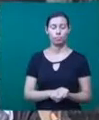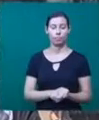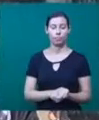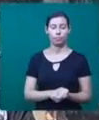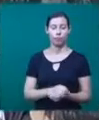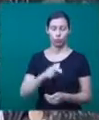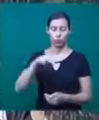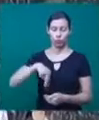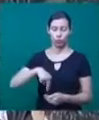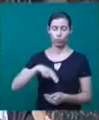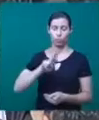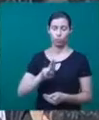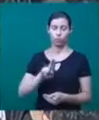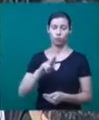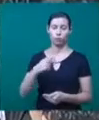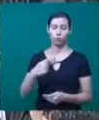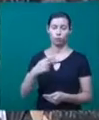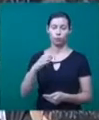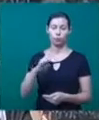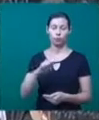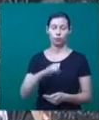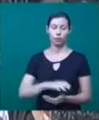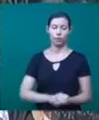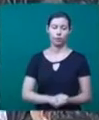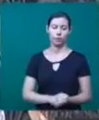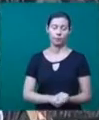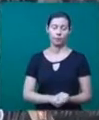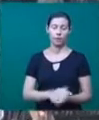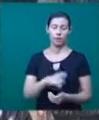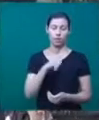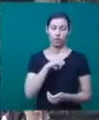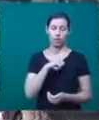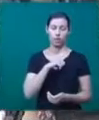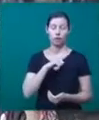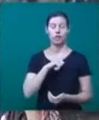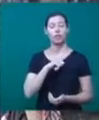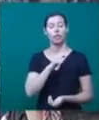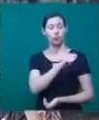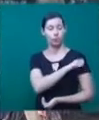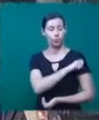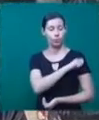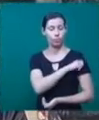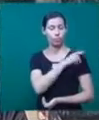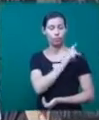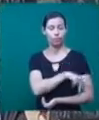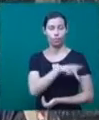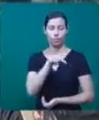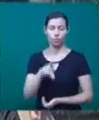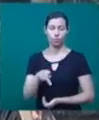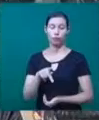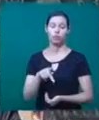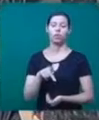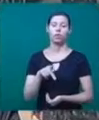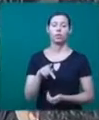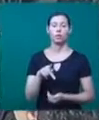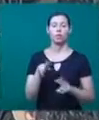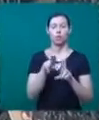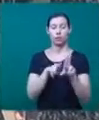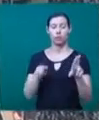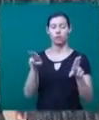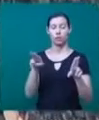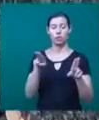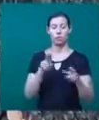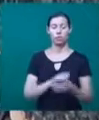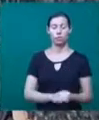do Brasil, no Brasil, que são alunos e professores da Universidade Federal de